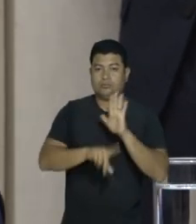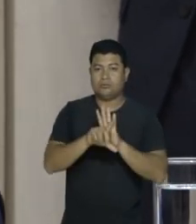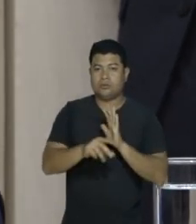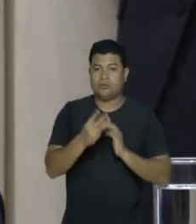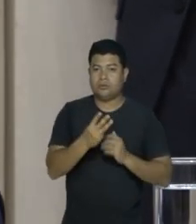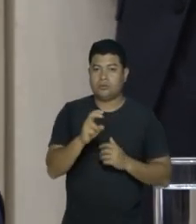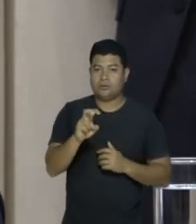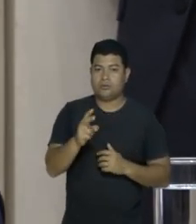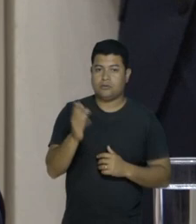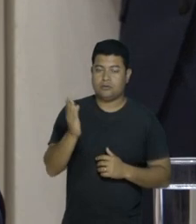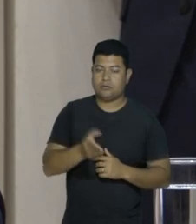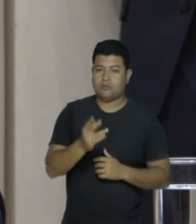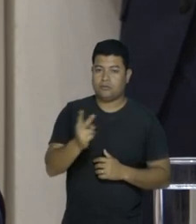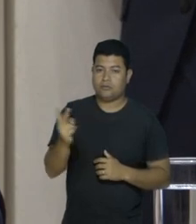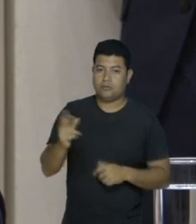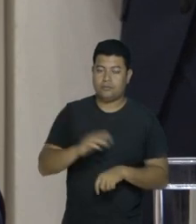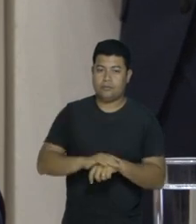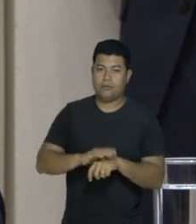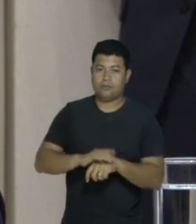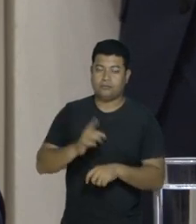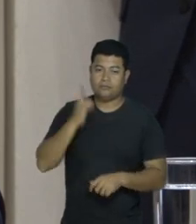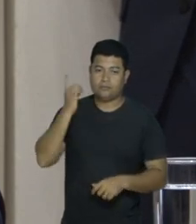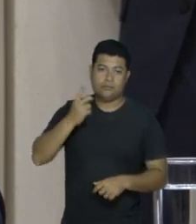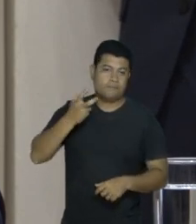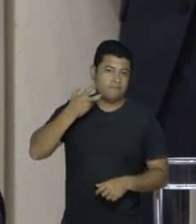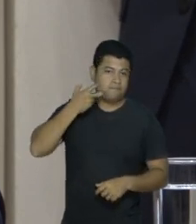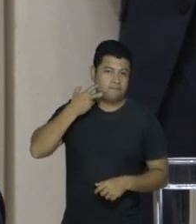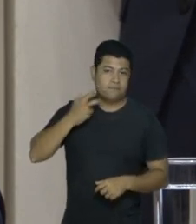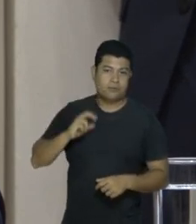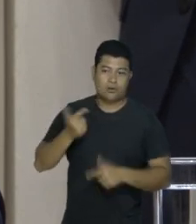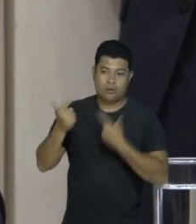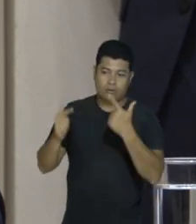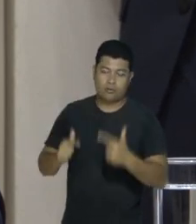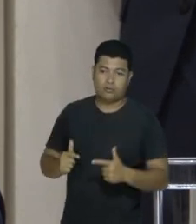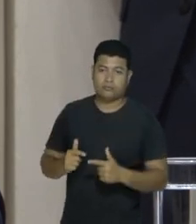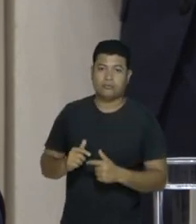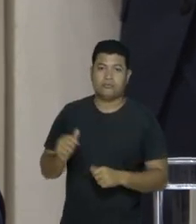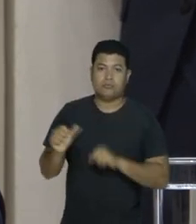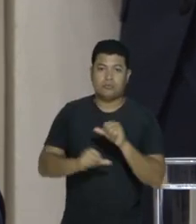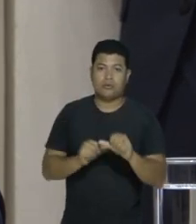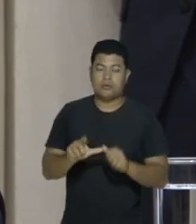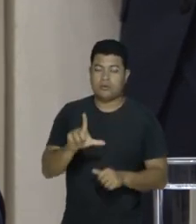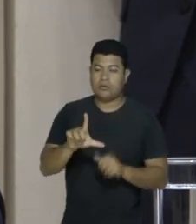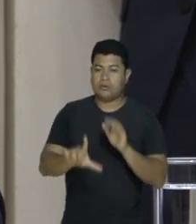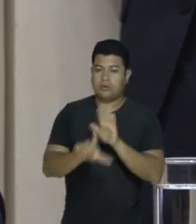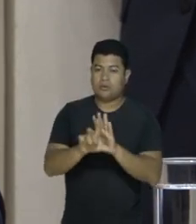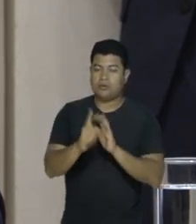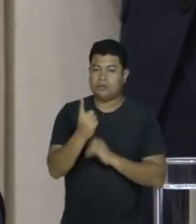deputado Luiz Fernando Vampiro e outros, que altera as leis número 18.029/2020 e